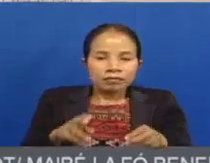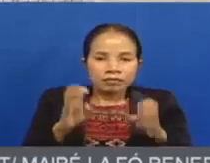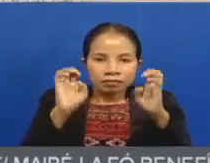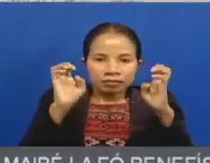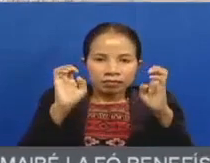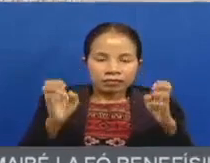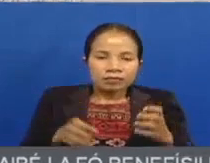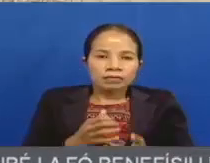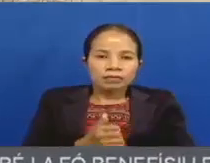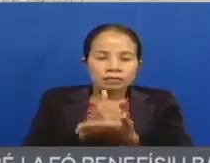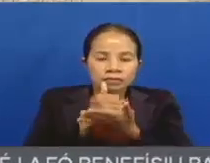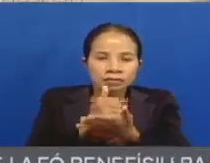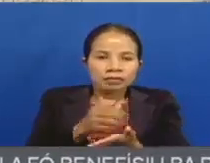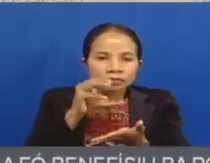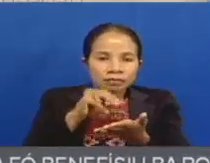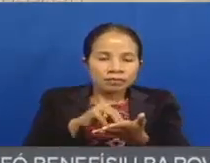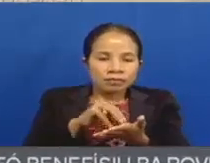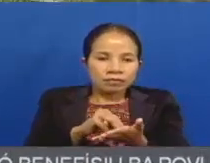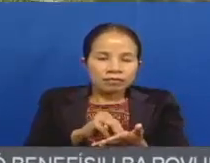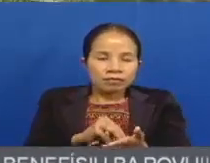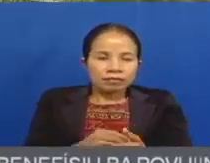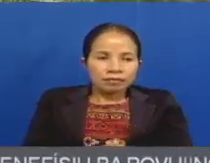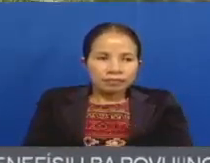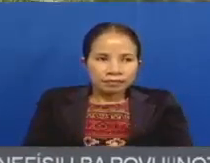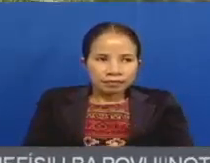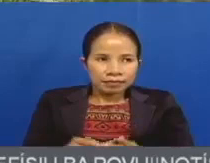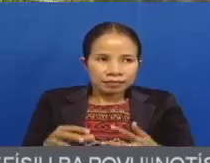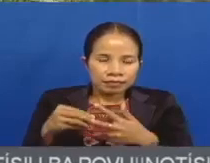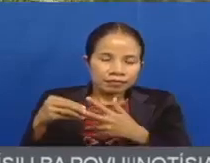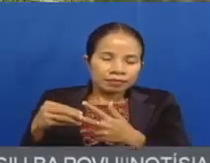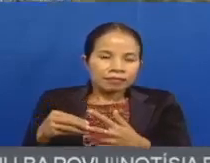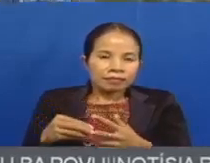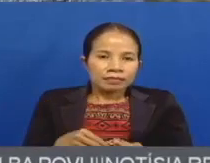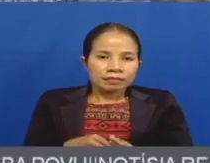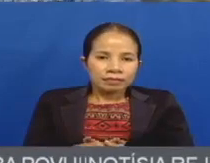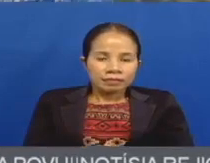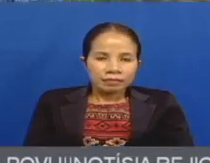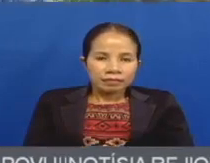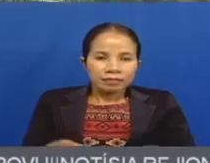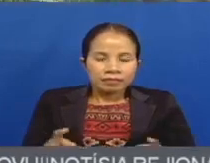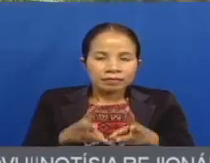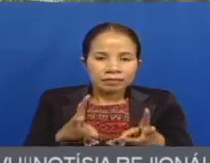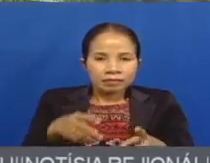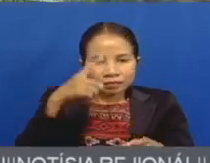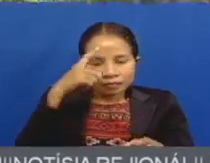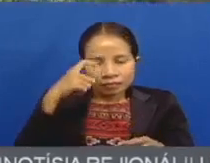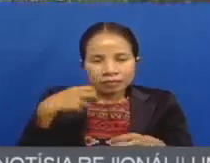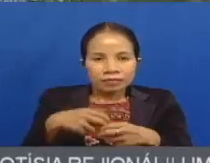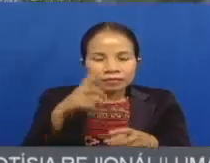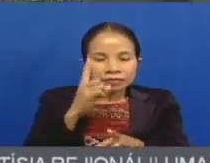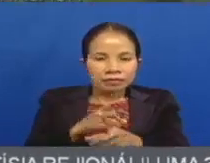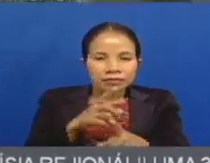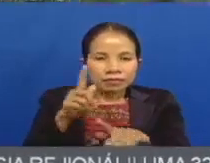urgente assistência médica. Liu-liu estrada. Tamba ihanene executa los da hauna